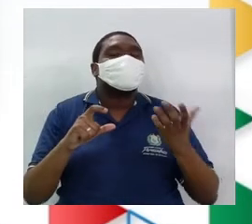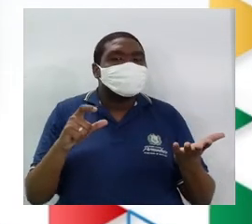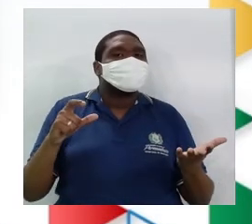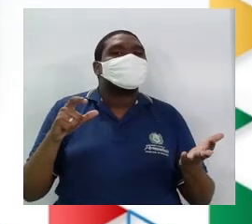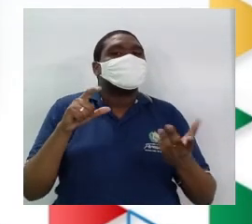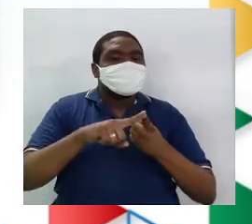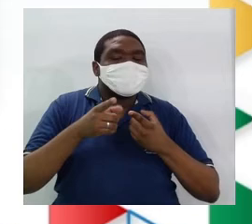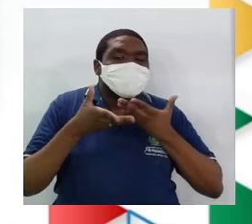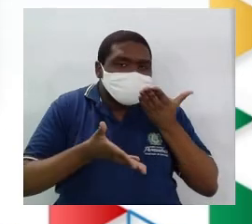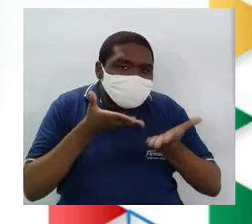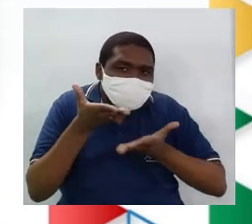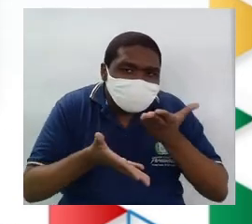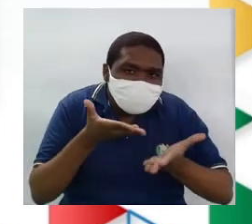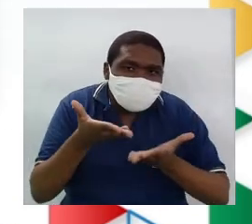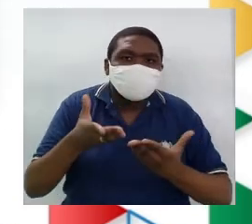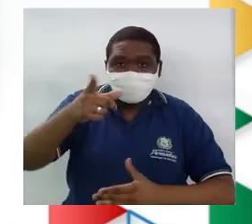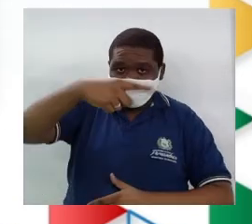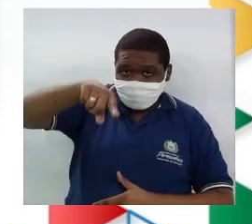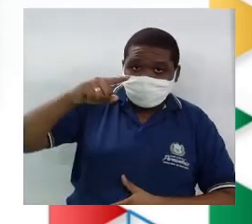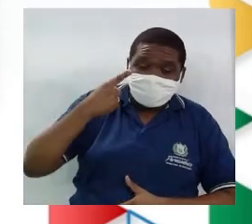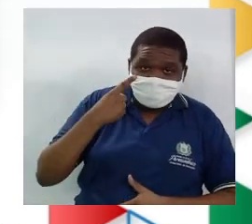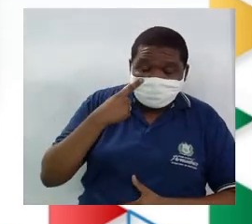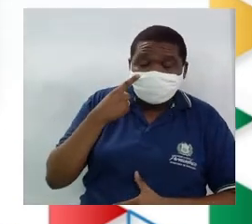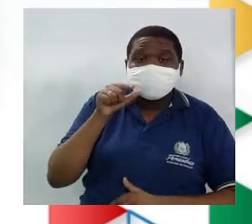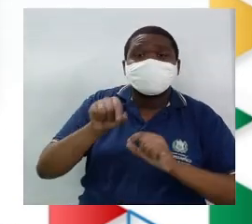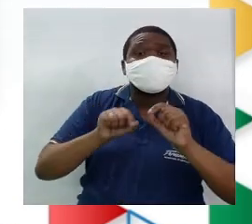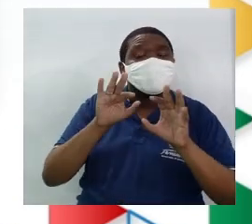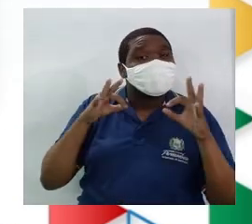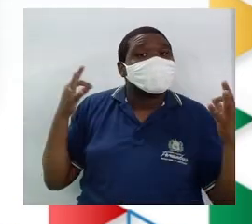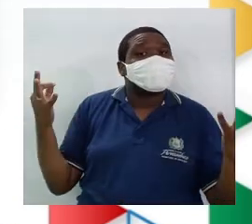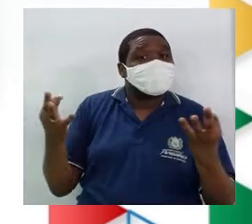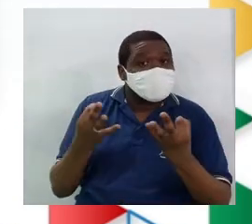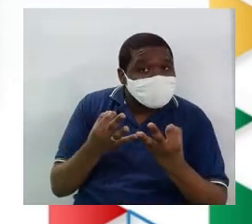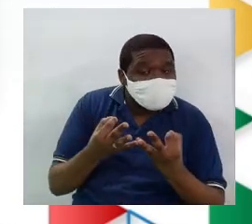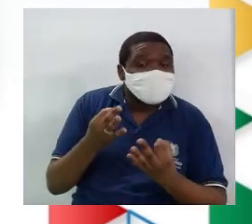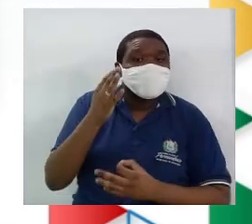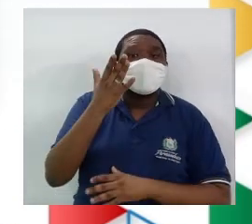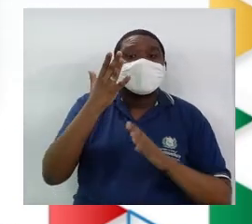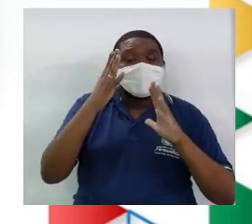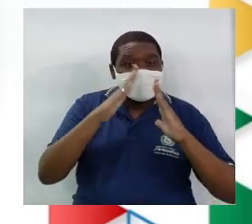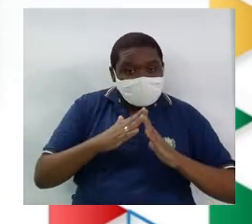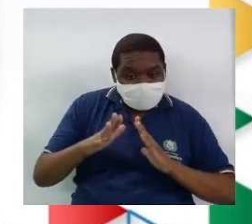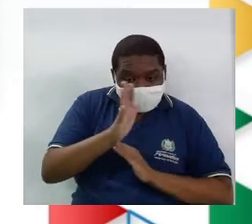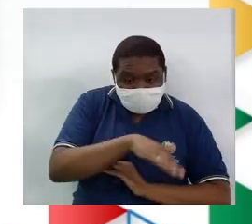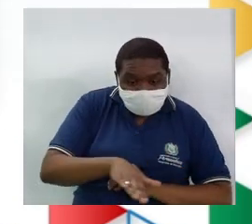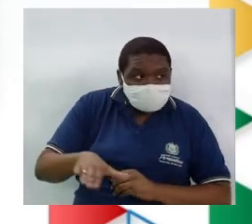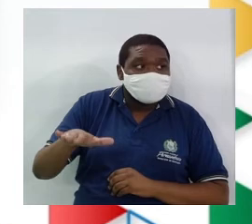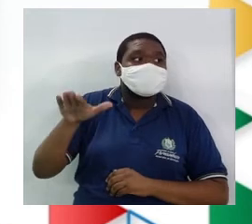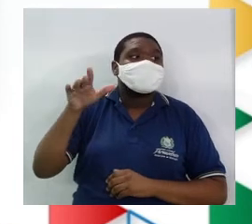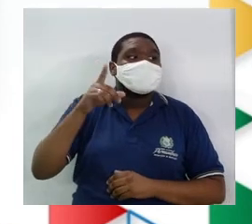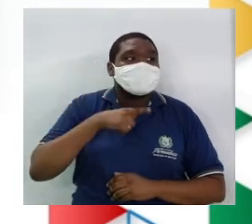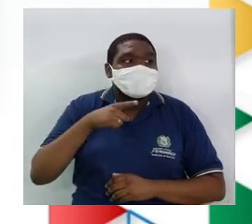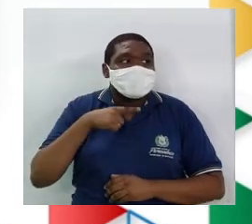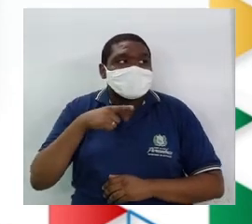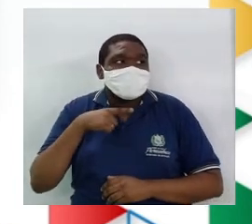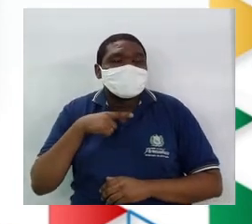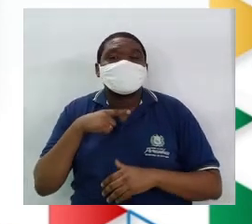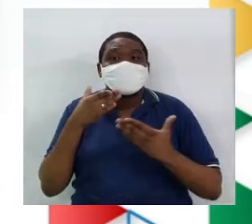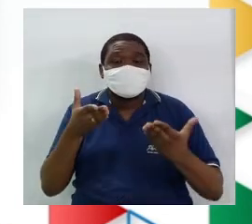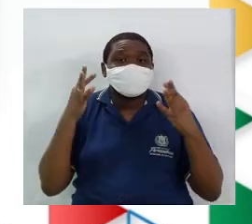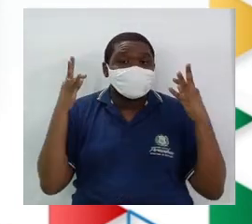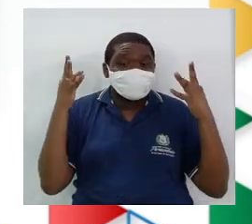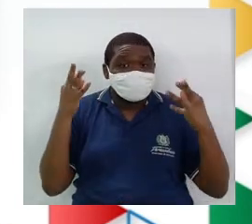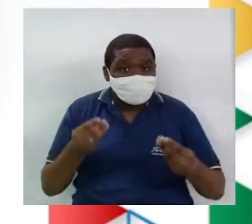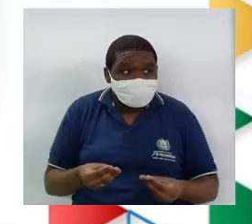suas assistências. Vejam aí a família, creches, nós temos conferências, tudo